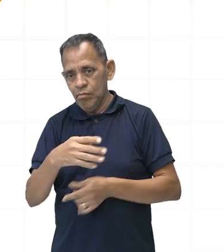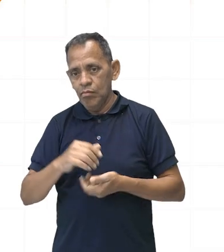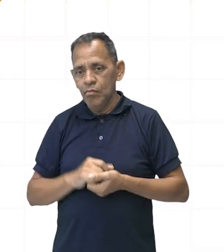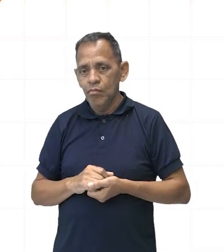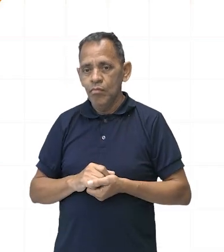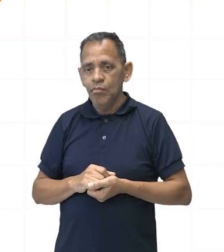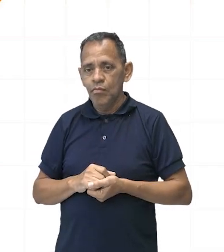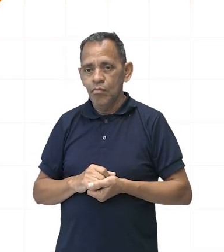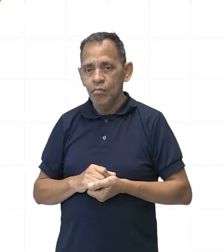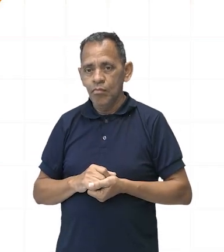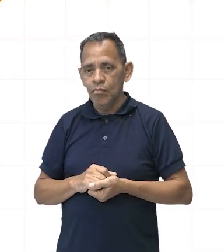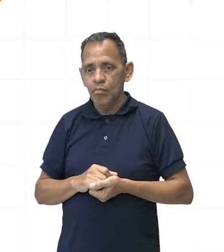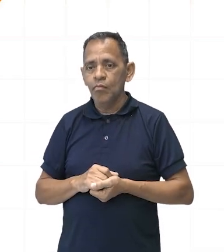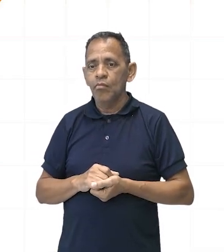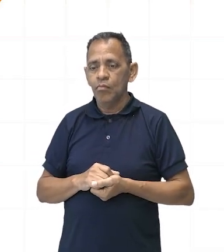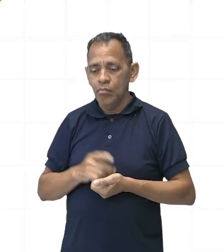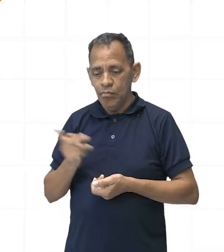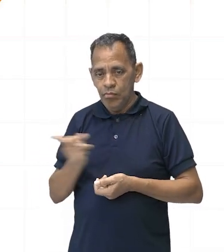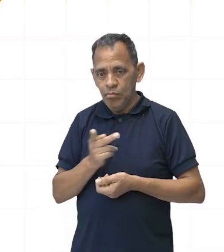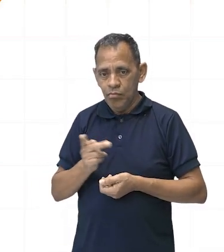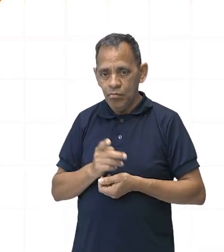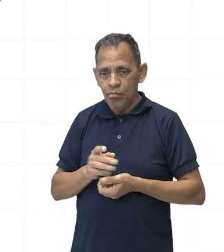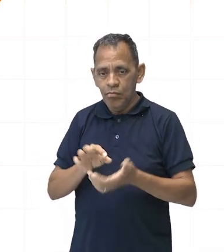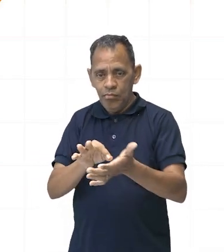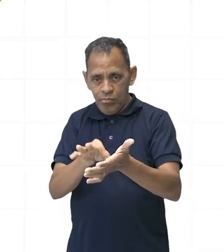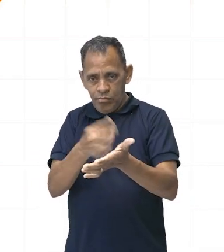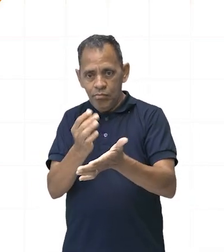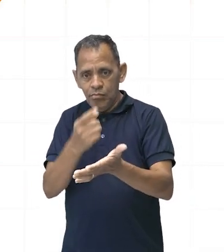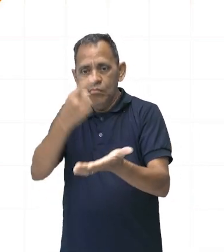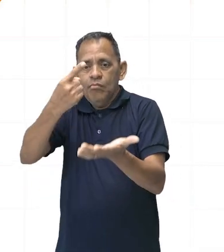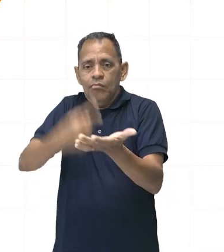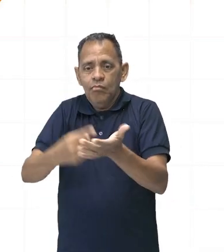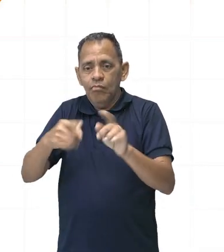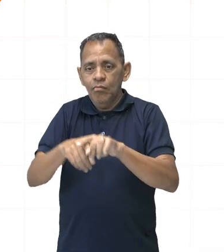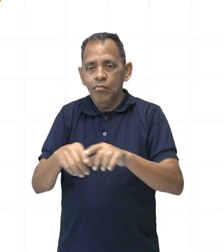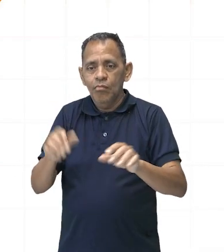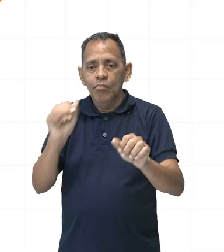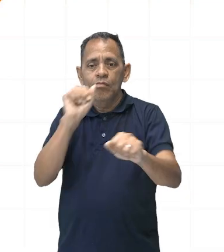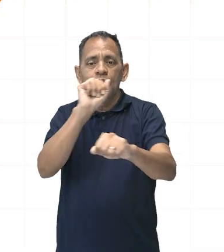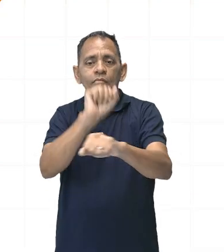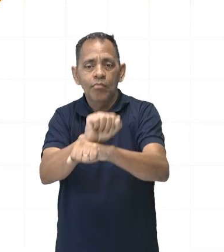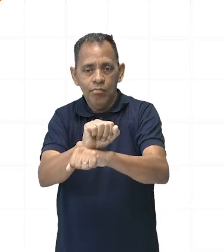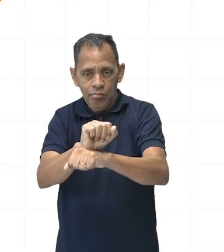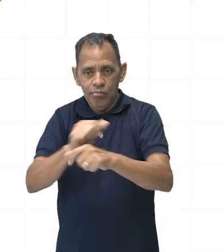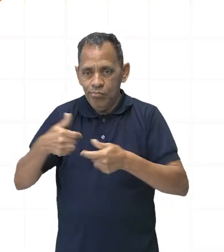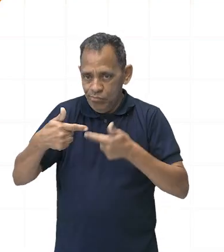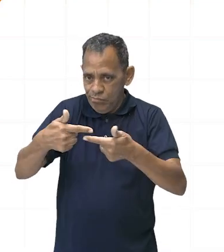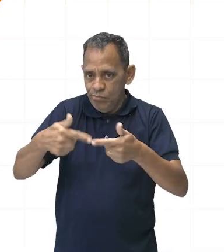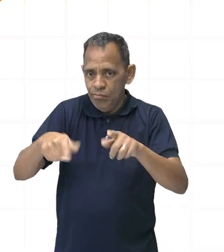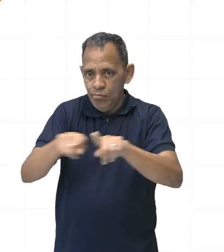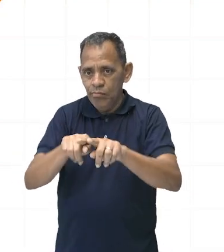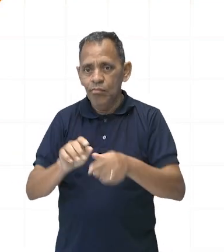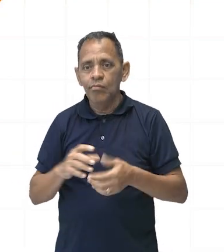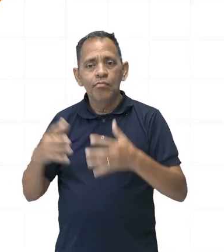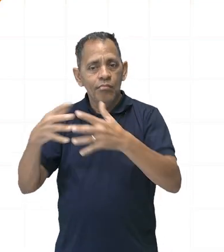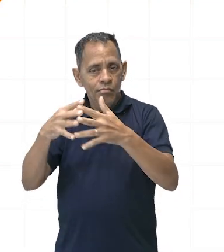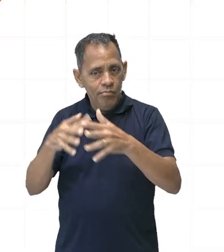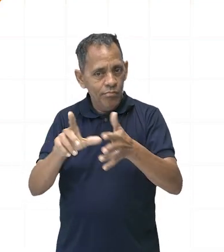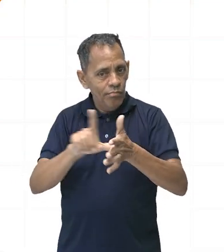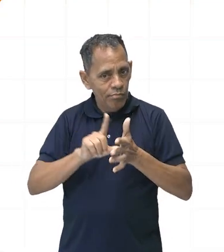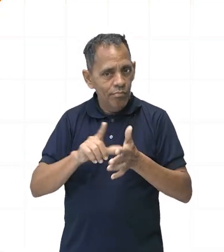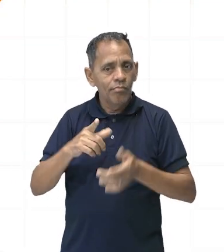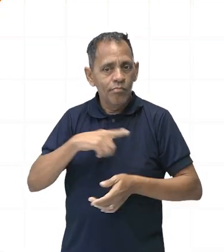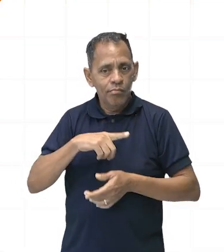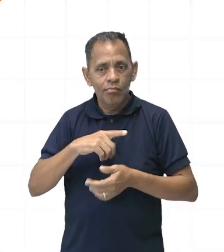1994, ambos os países assinaram um acordo de cessar-fogo, né? Após aí vários conflitos